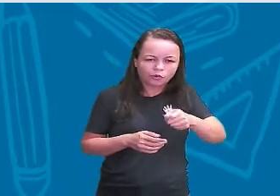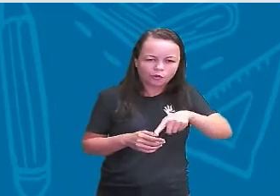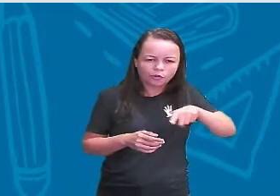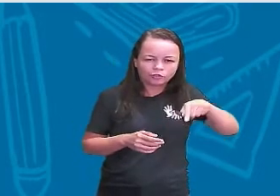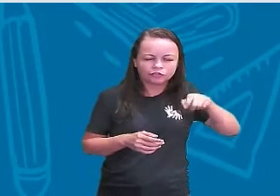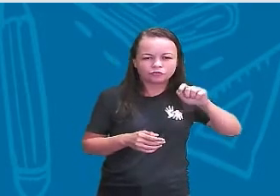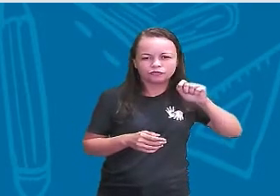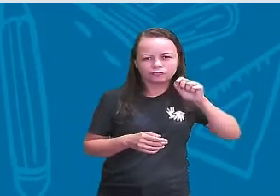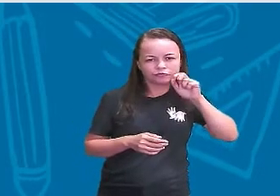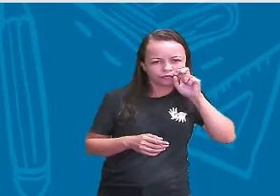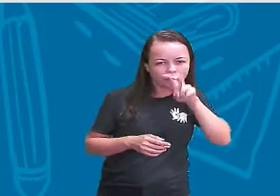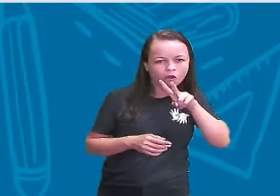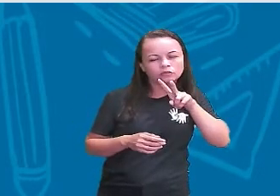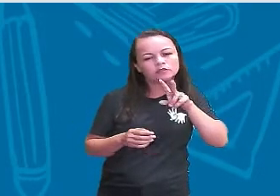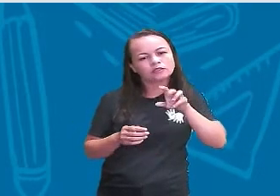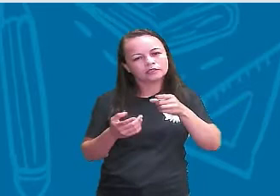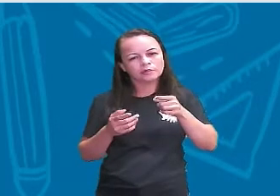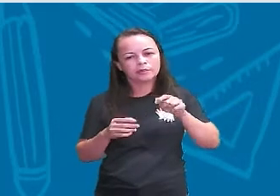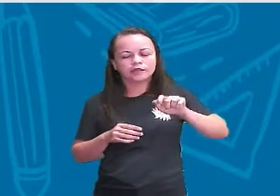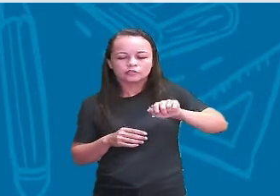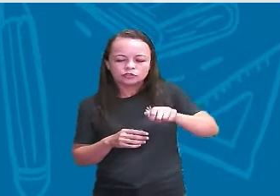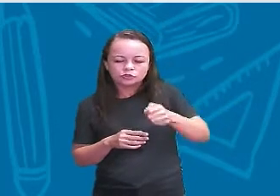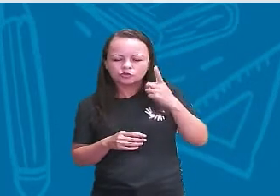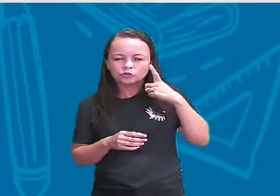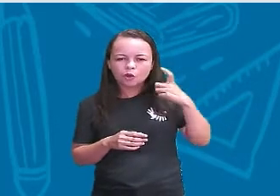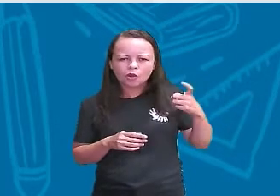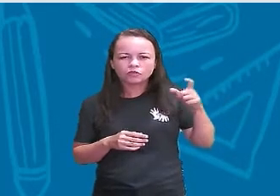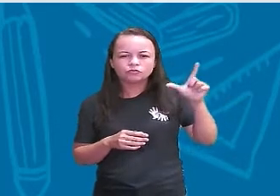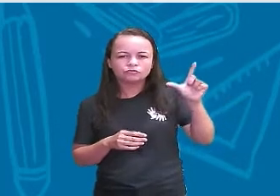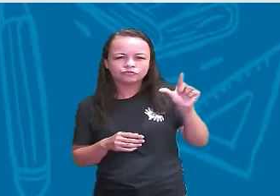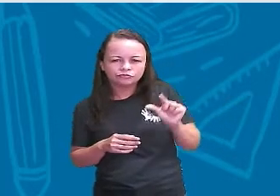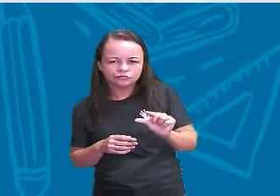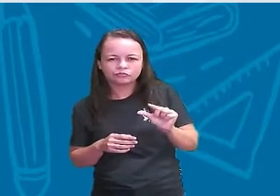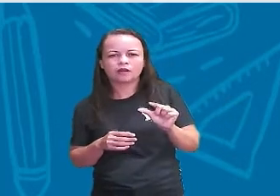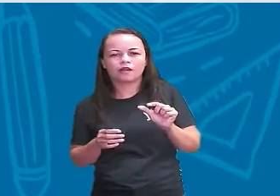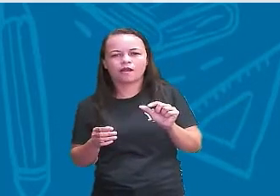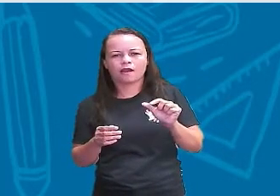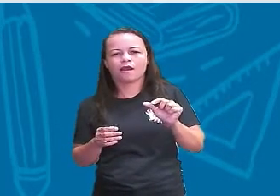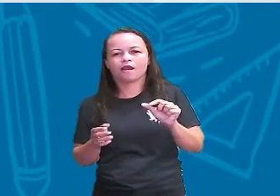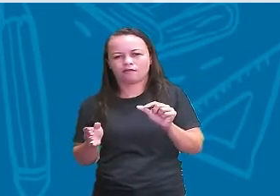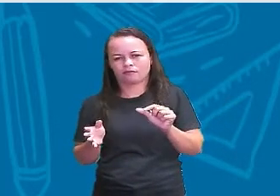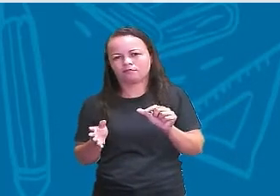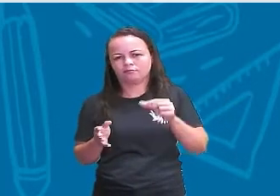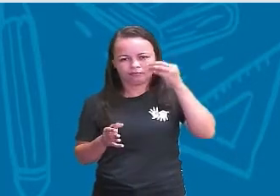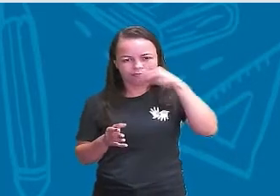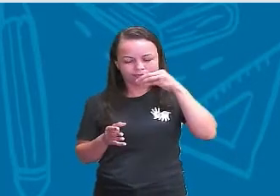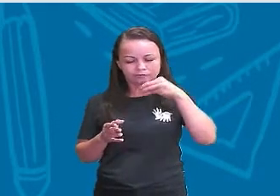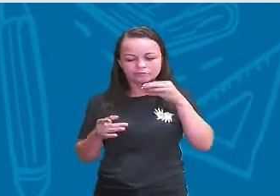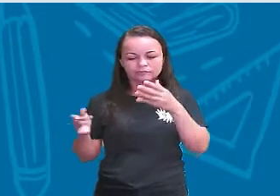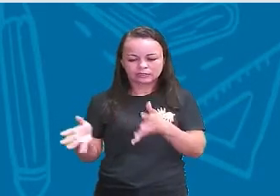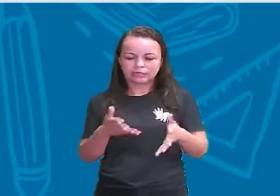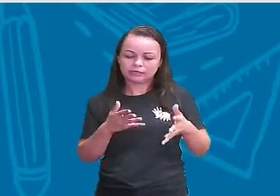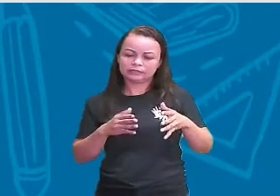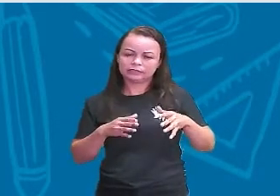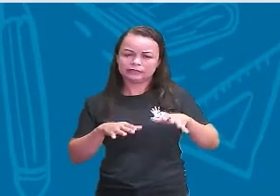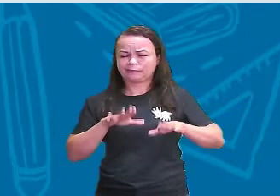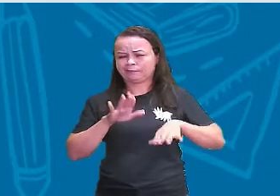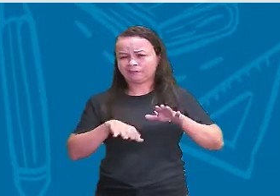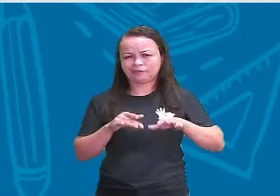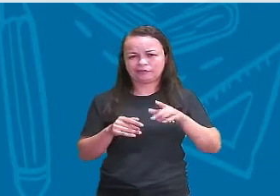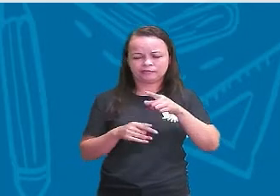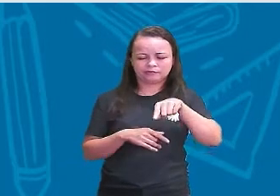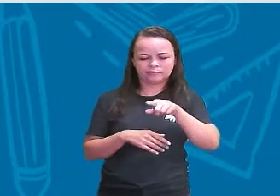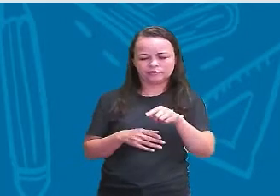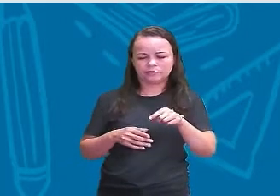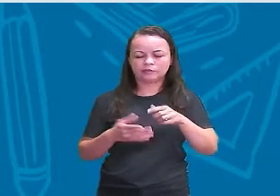sons fracos, tá certo? Por exemplo, né, independente de você aumentar o